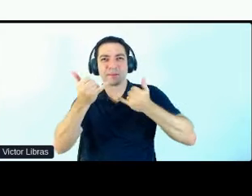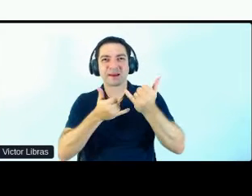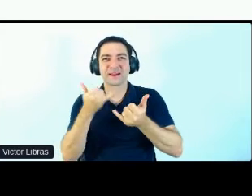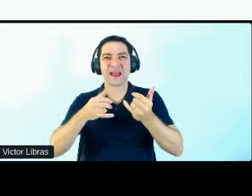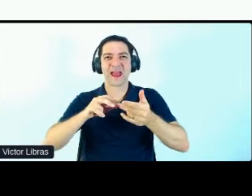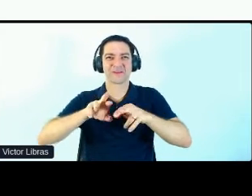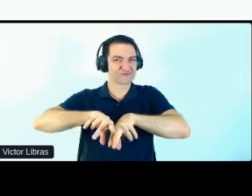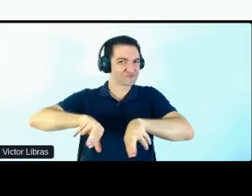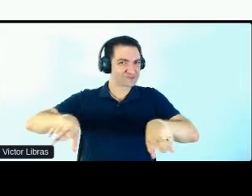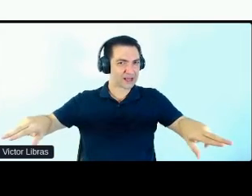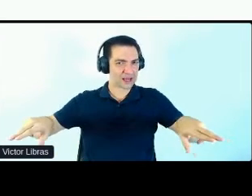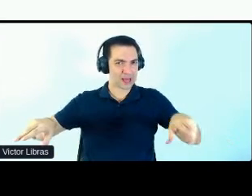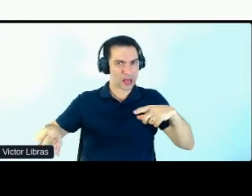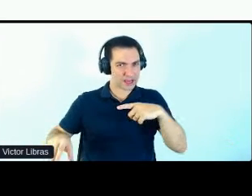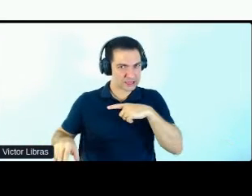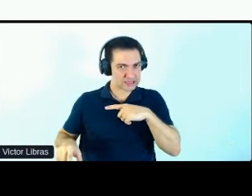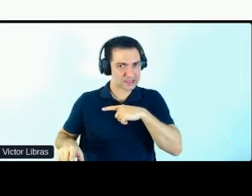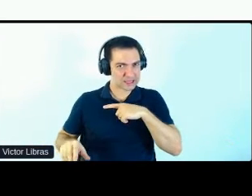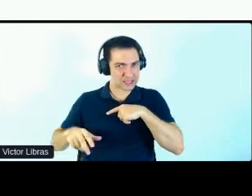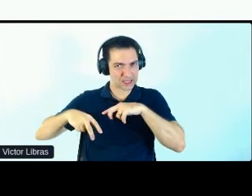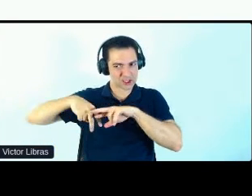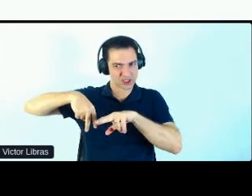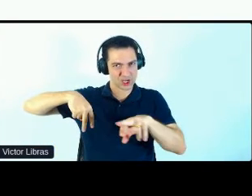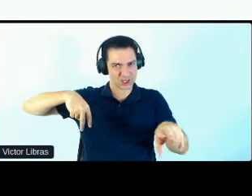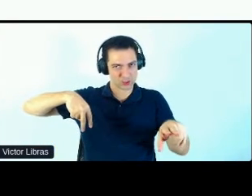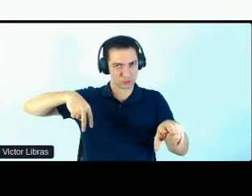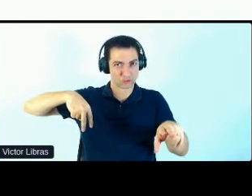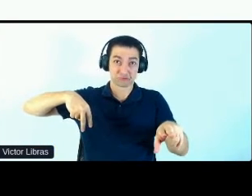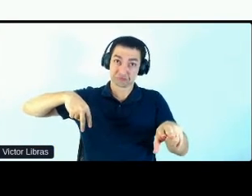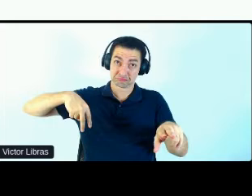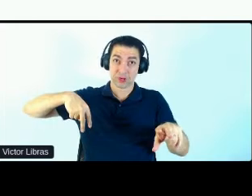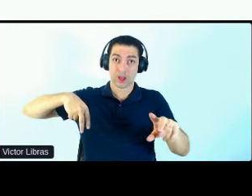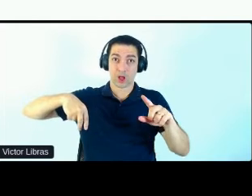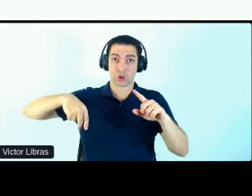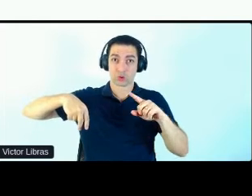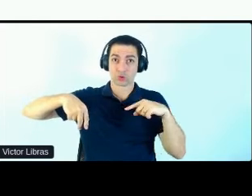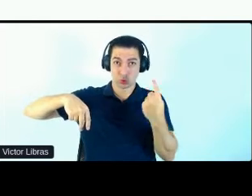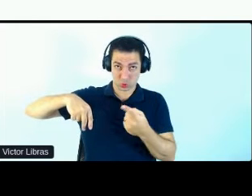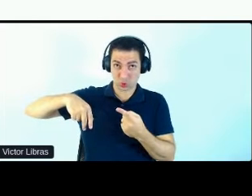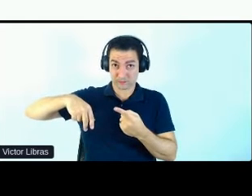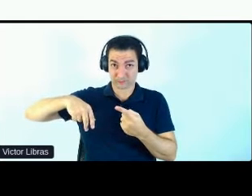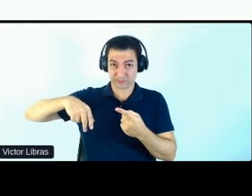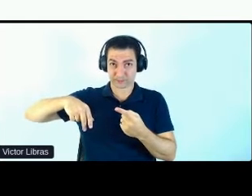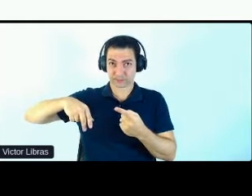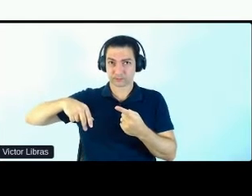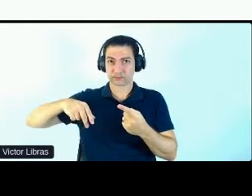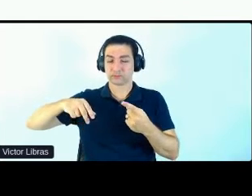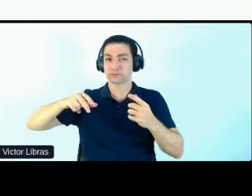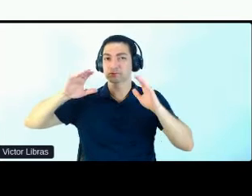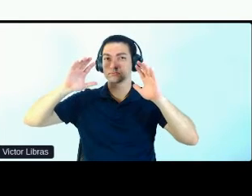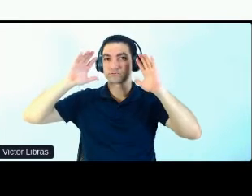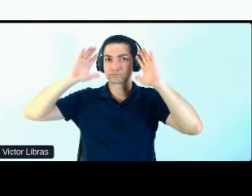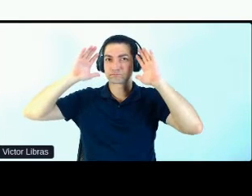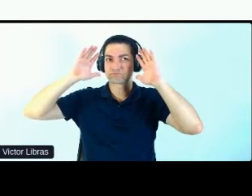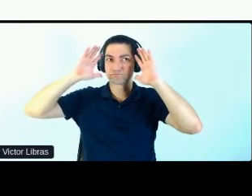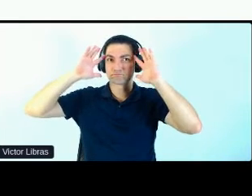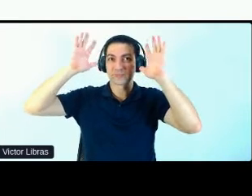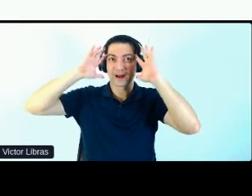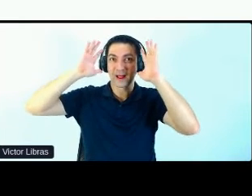essa distinção de gênero pode impactar no futuro das nossas crianças e reforçar ainda mais esse tipo de